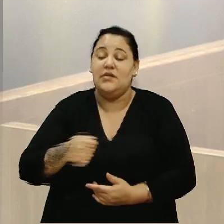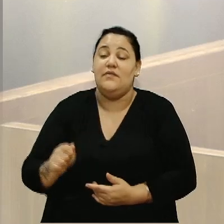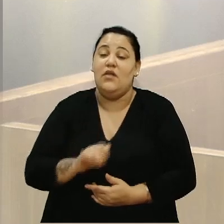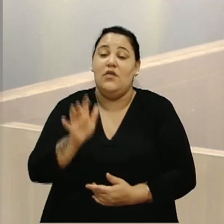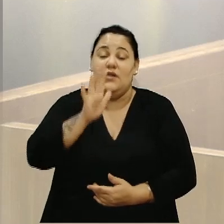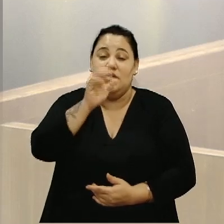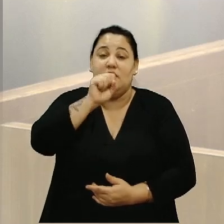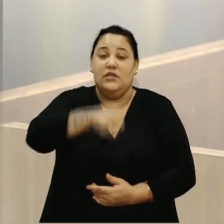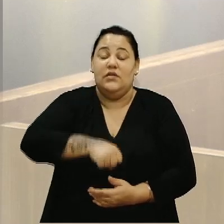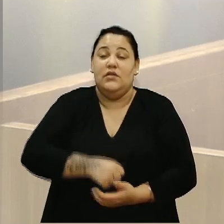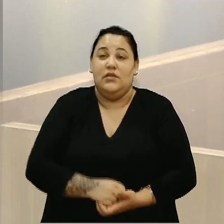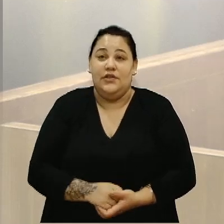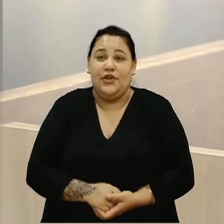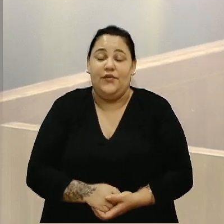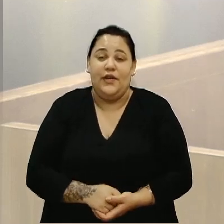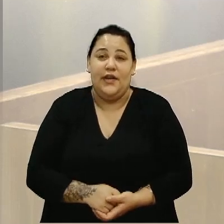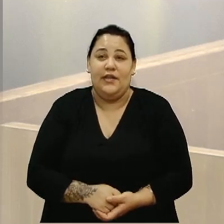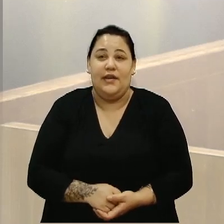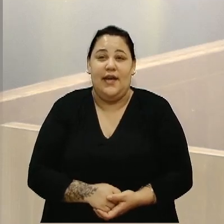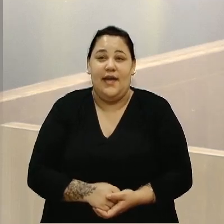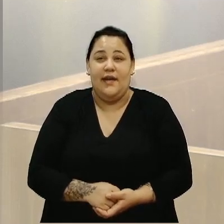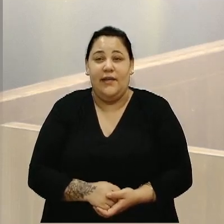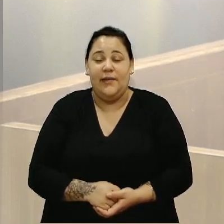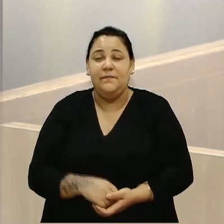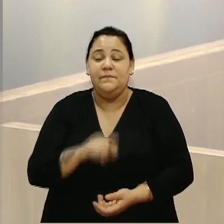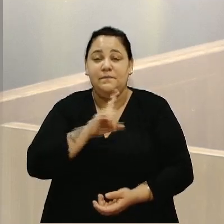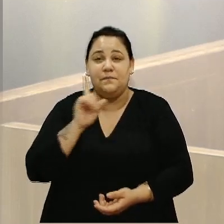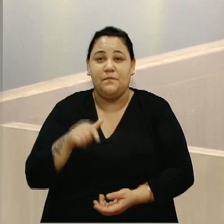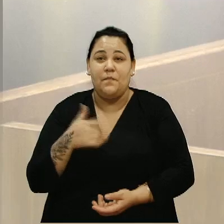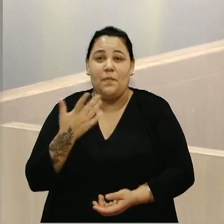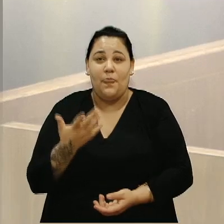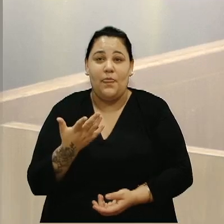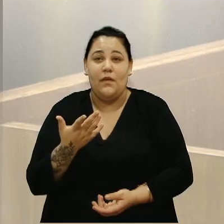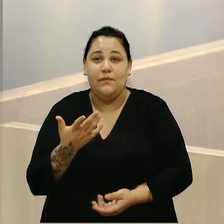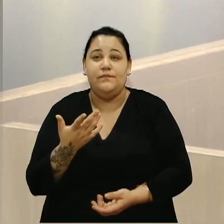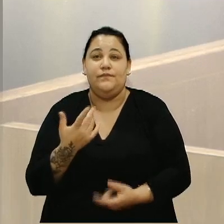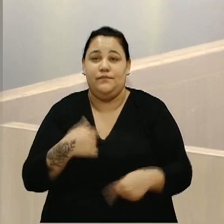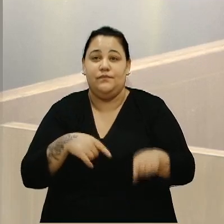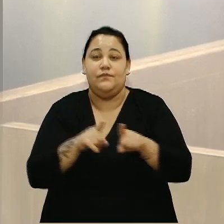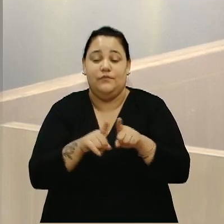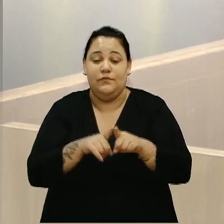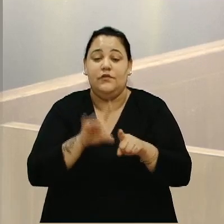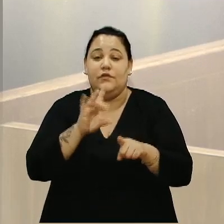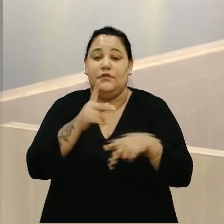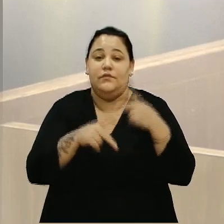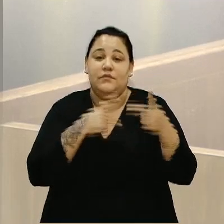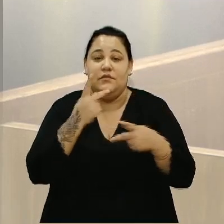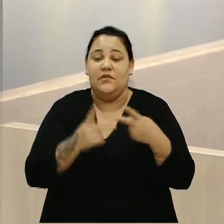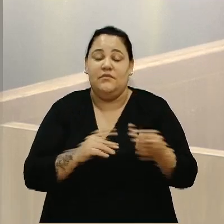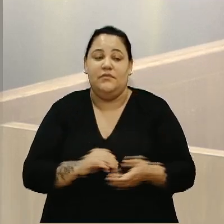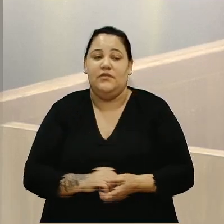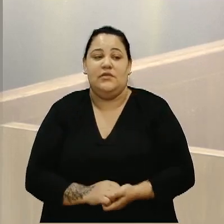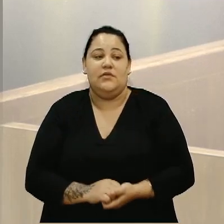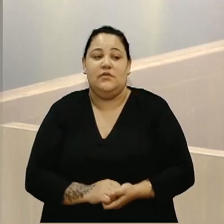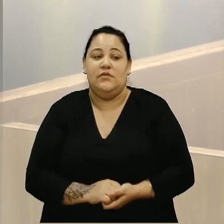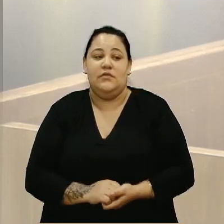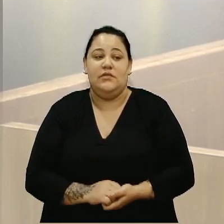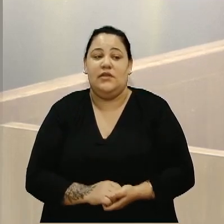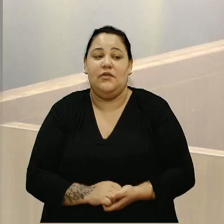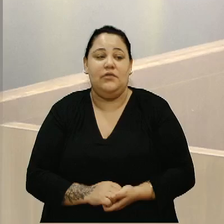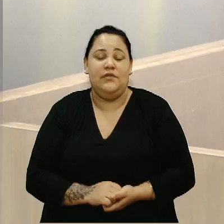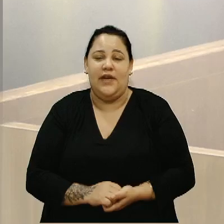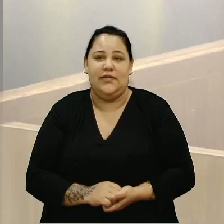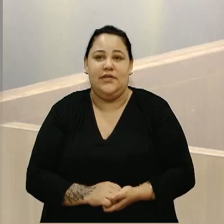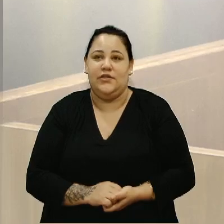valorizada. Ela não é exatamente o que nós falávamos. Agora, se vai ser